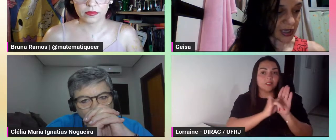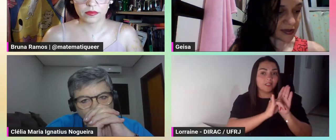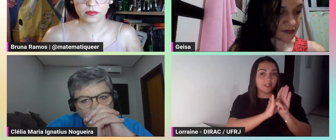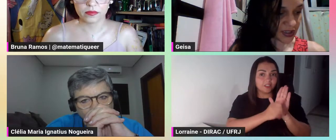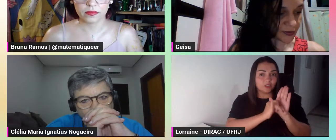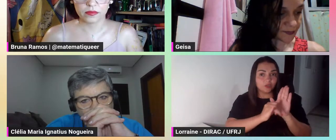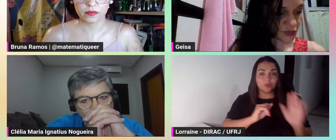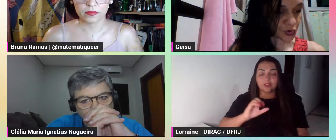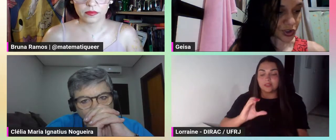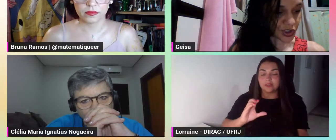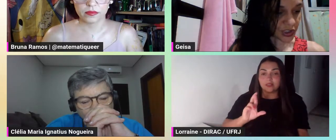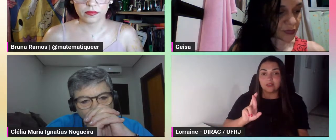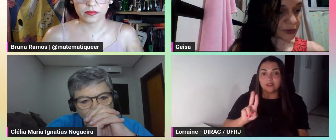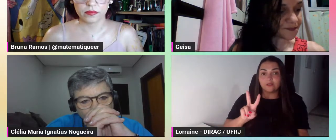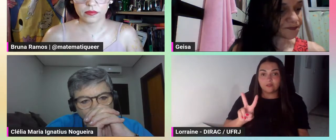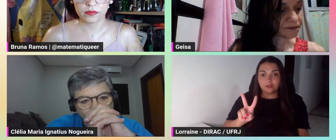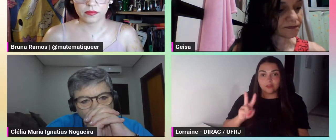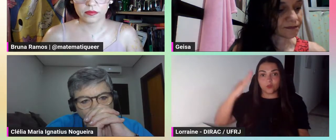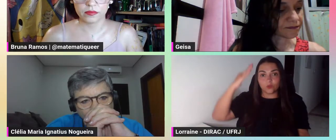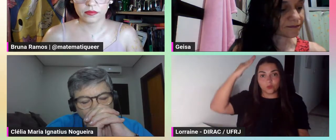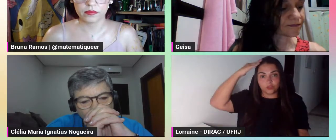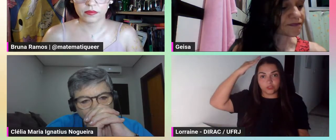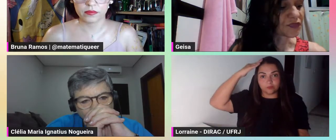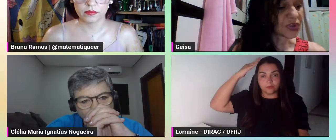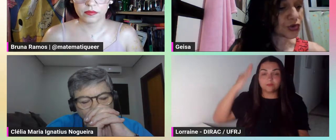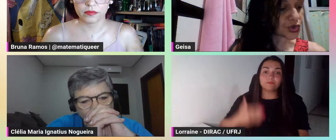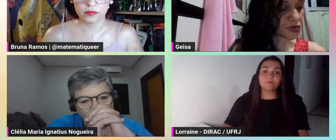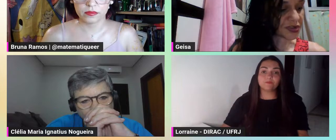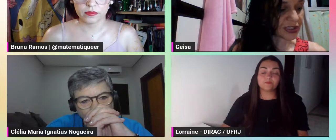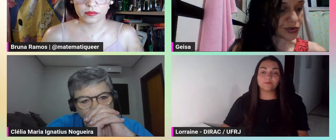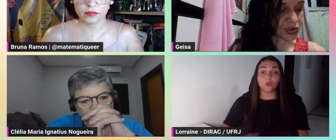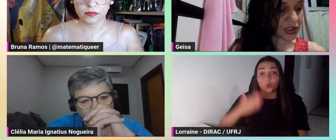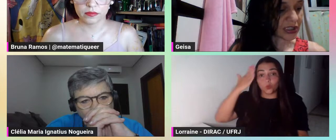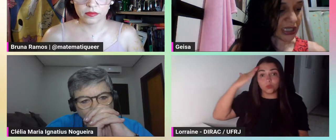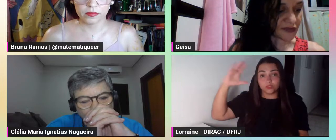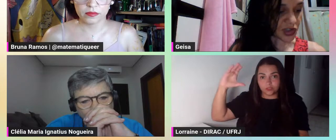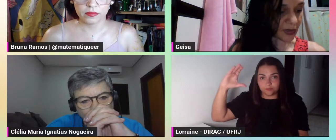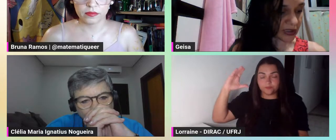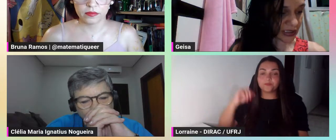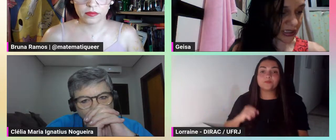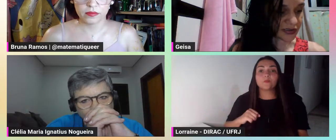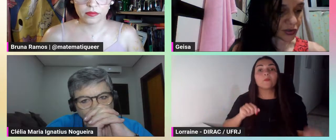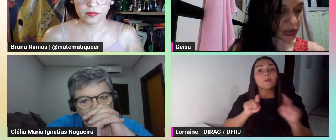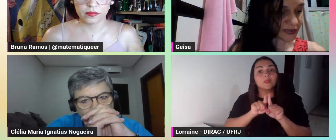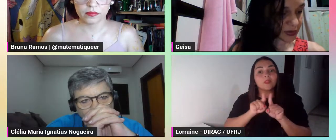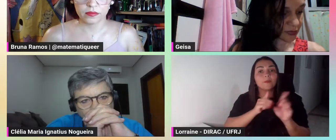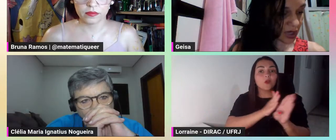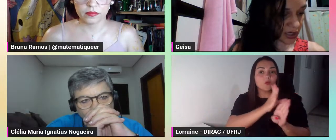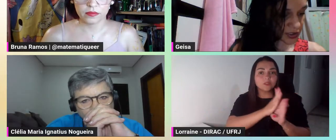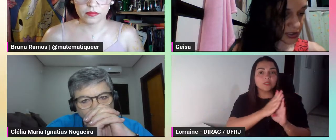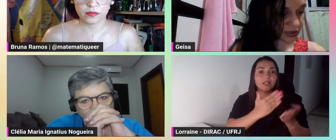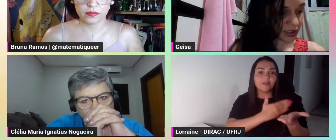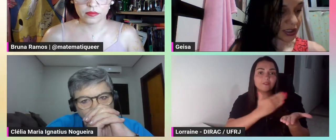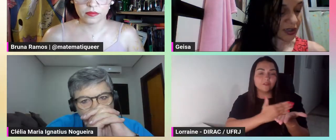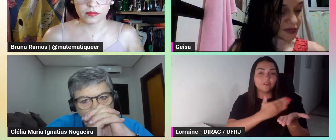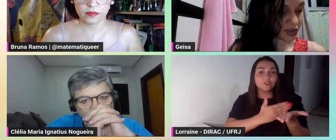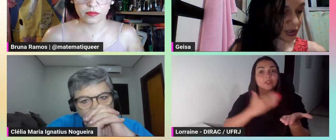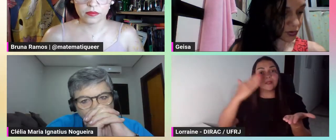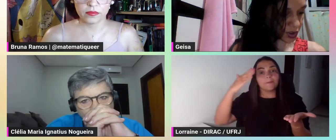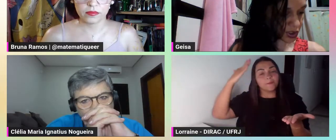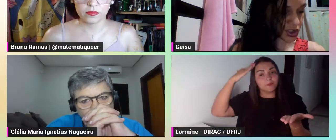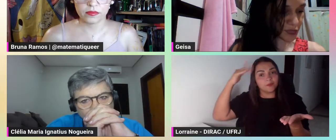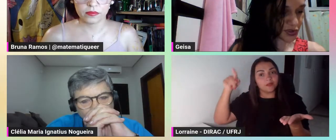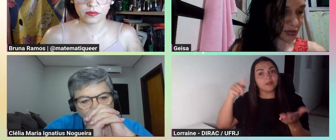editora CRV, de Curitiba, dos conselhos da Revista Paranaense de Educação Matemática,